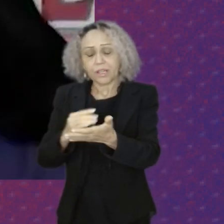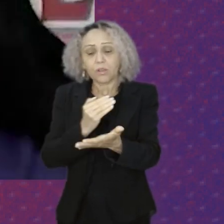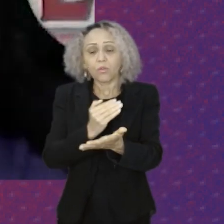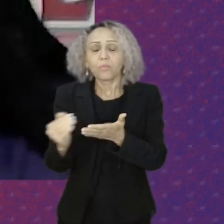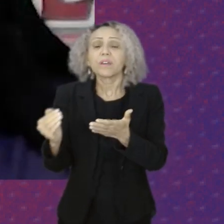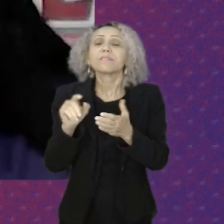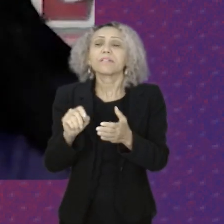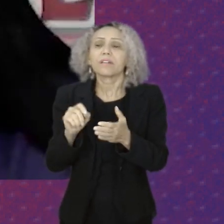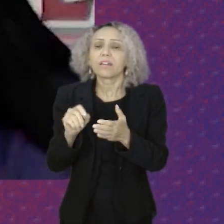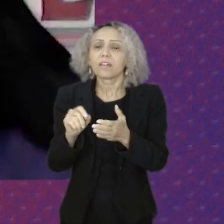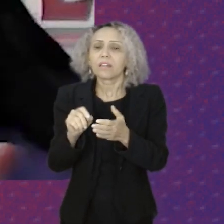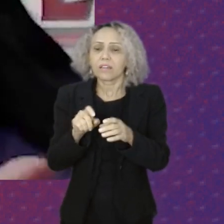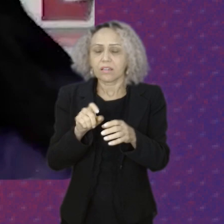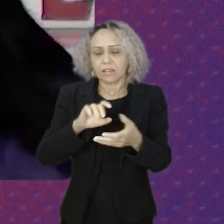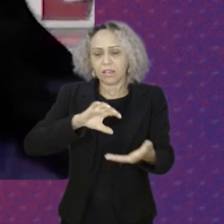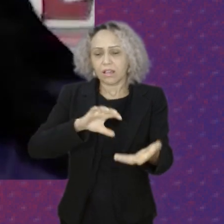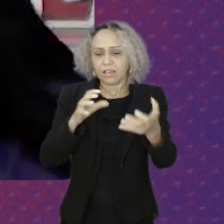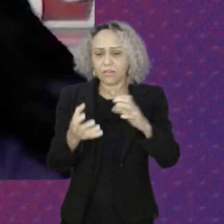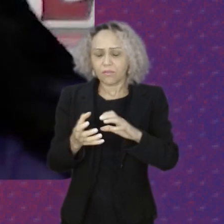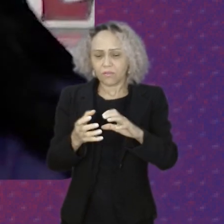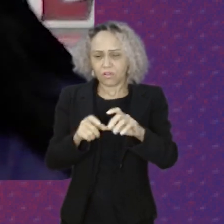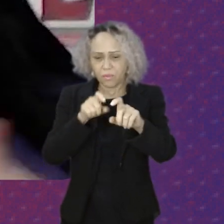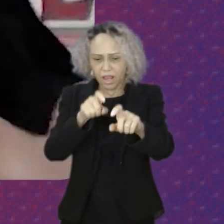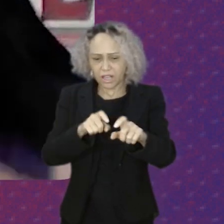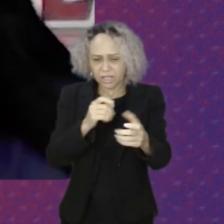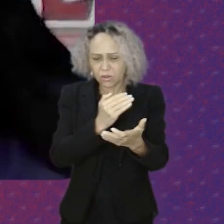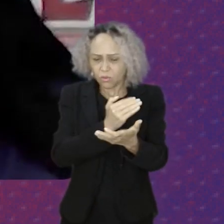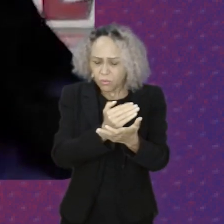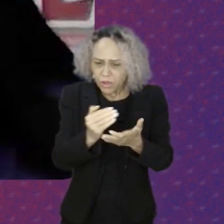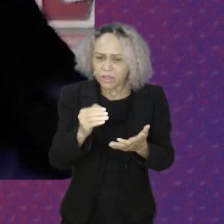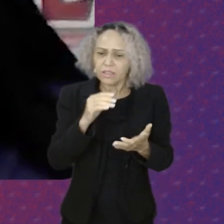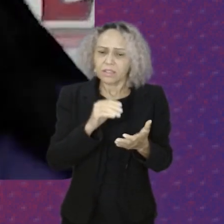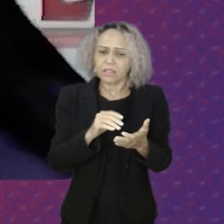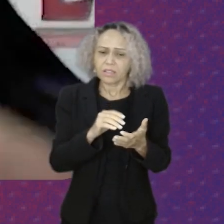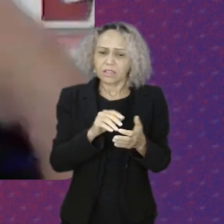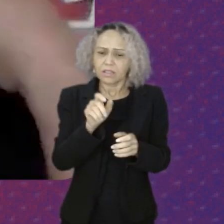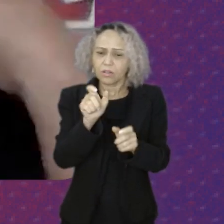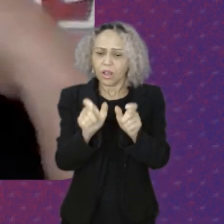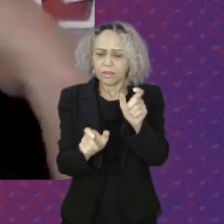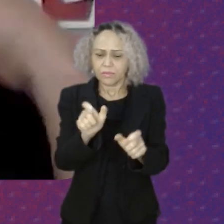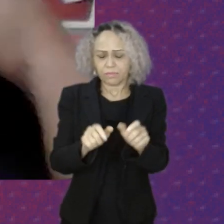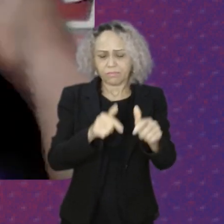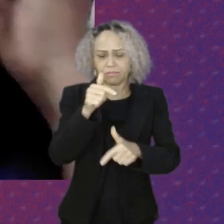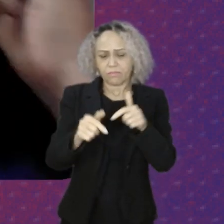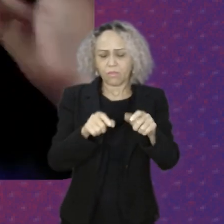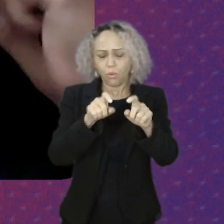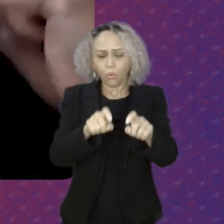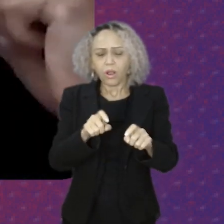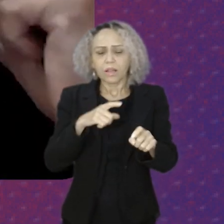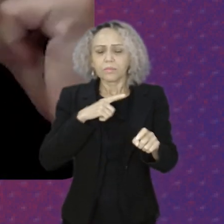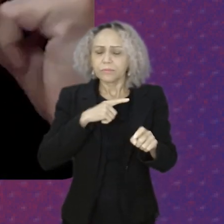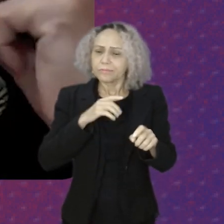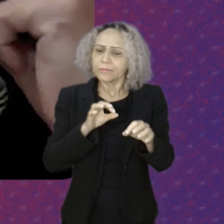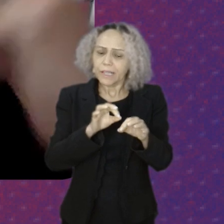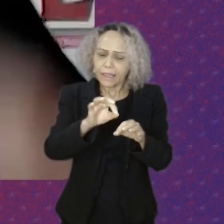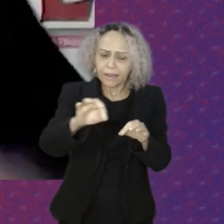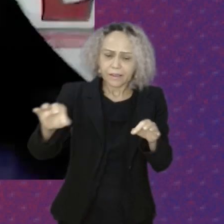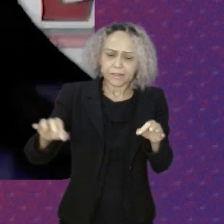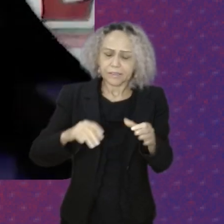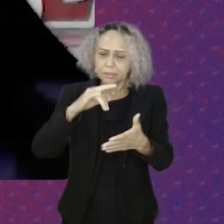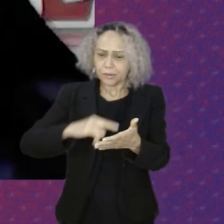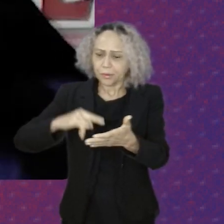agrária. Então, junto com esse acesso à terra, com o aglomerado das pessoas, foi sentindo-se a necessidade